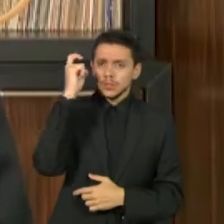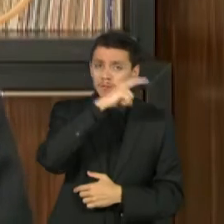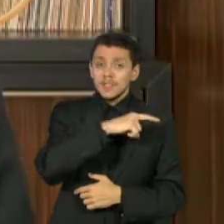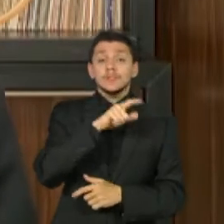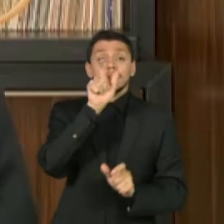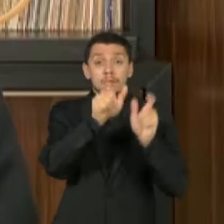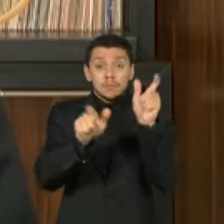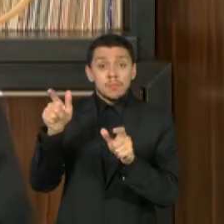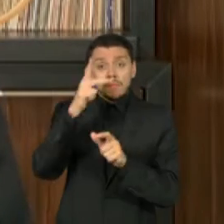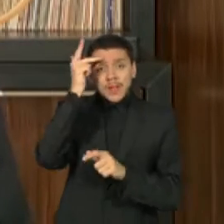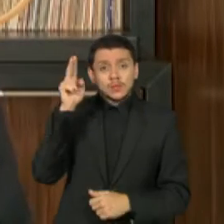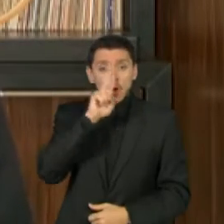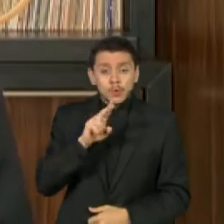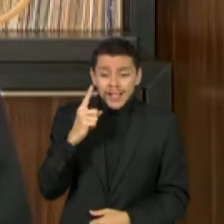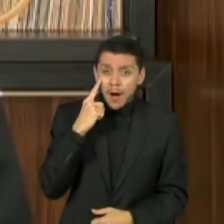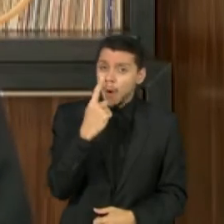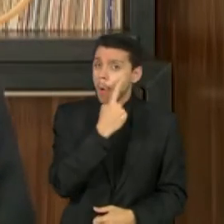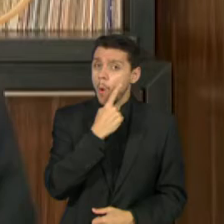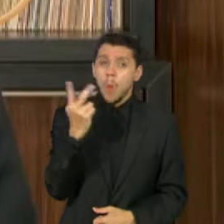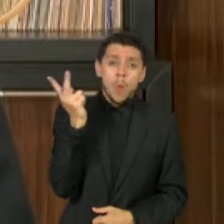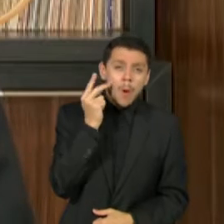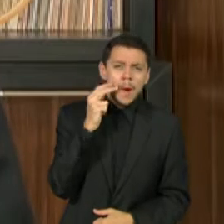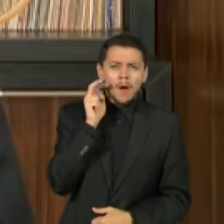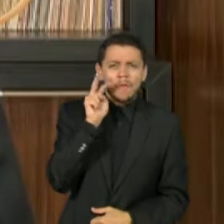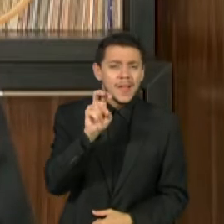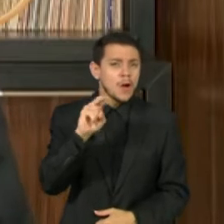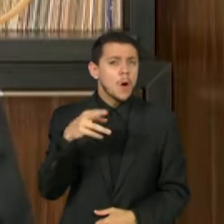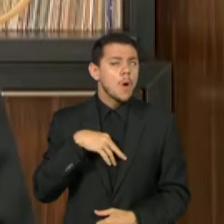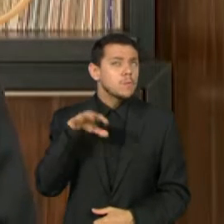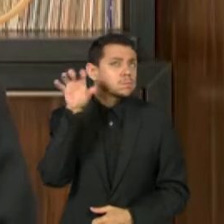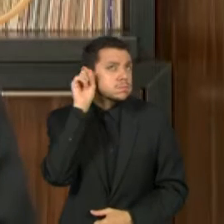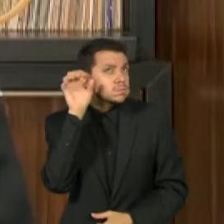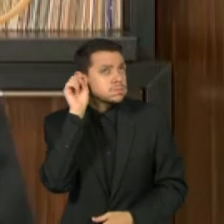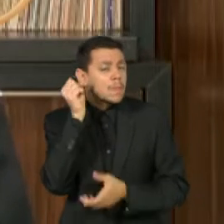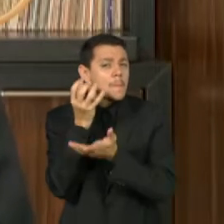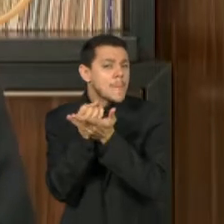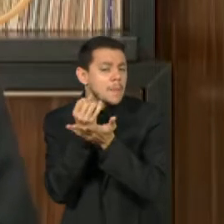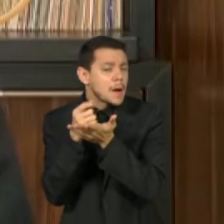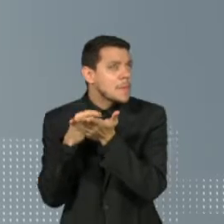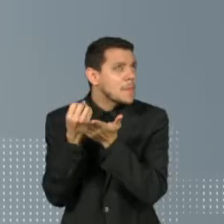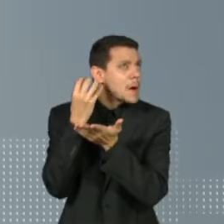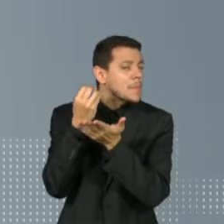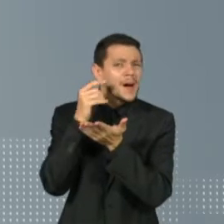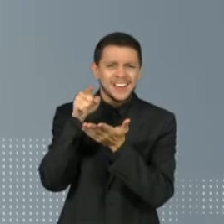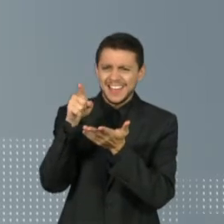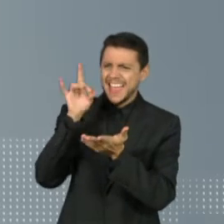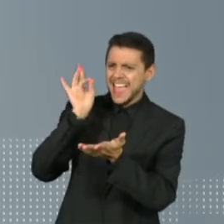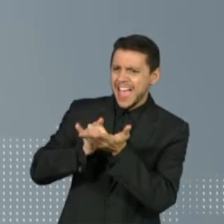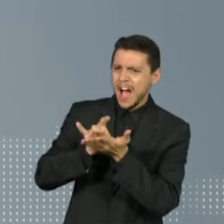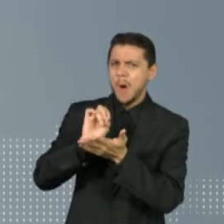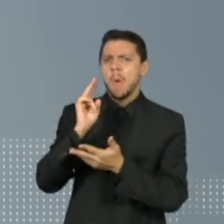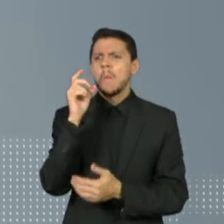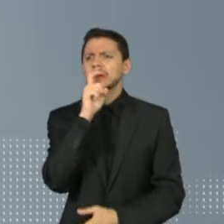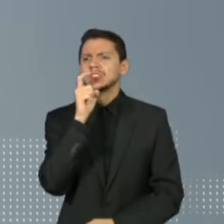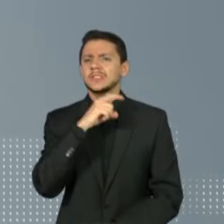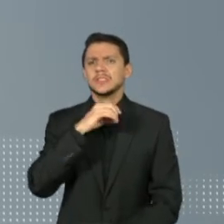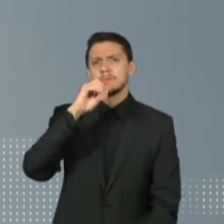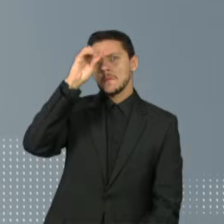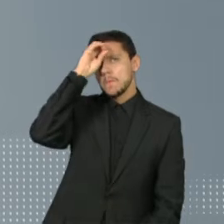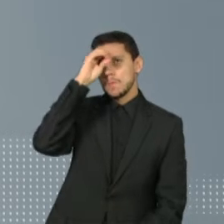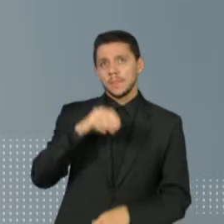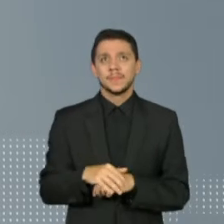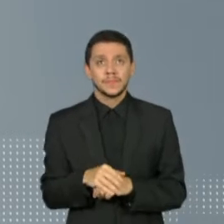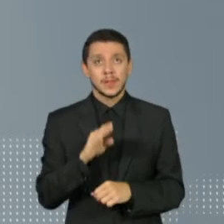a olho nu ou simplesmente ouvindo um áudio, saber se aquilo é real ou não. Bruno Sartori é conhecido